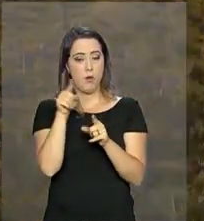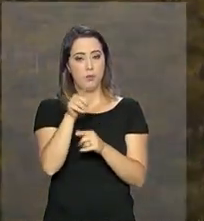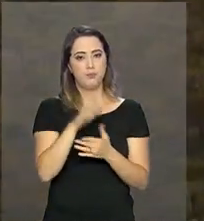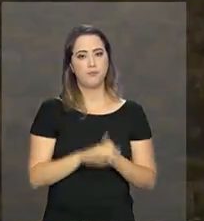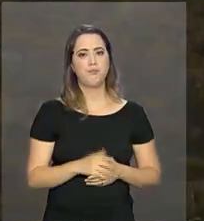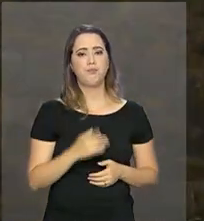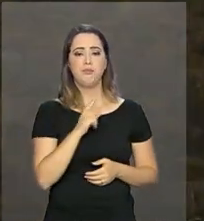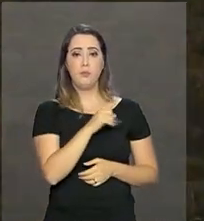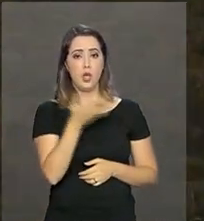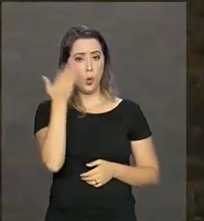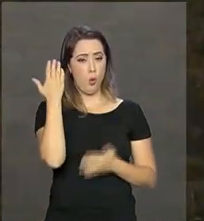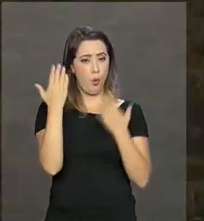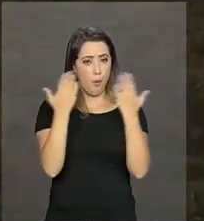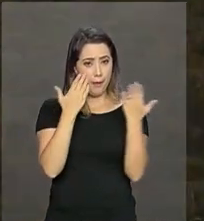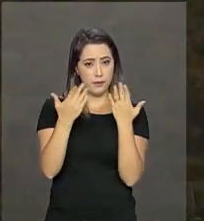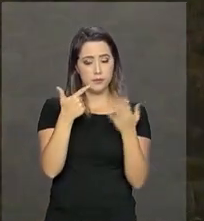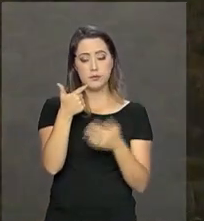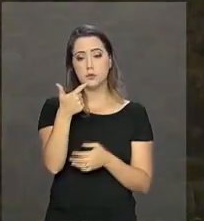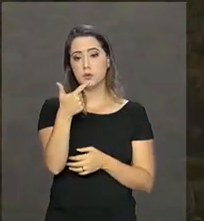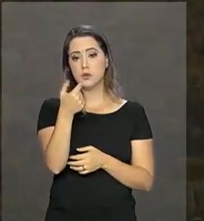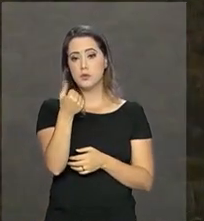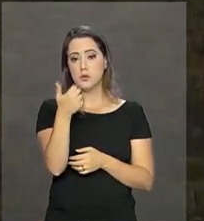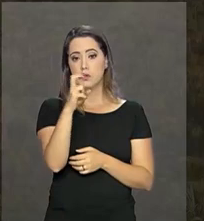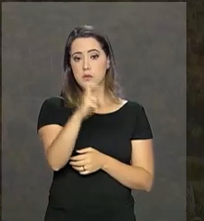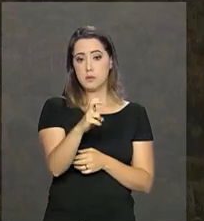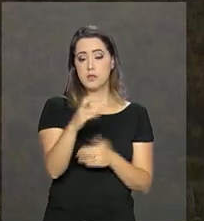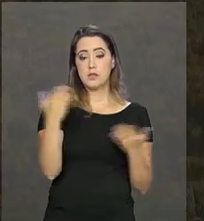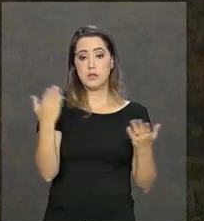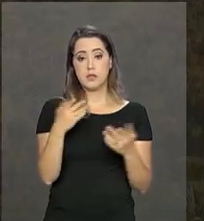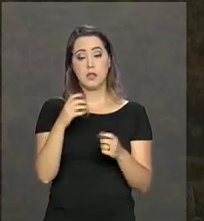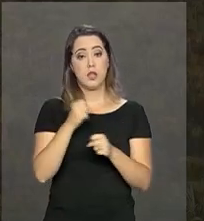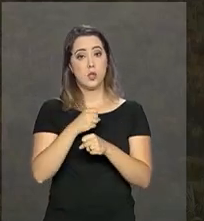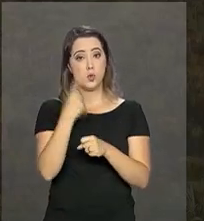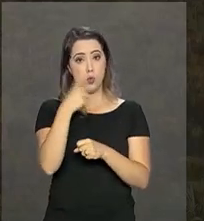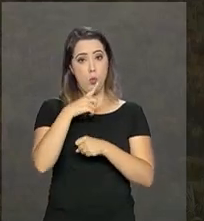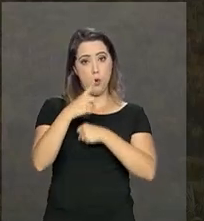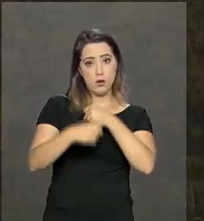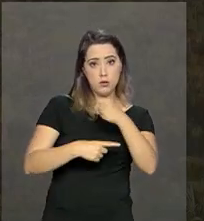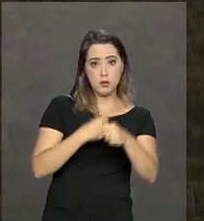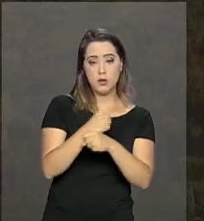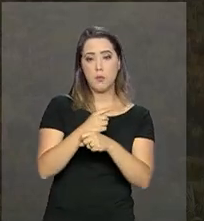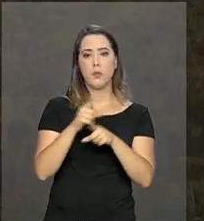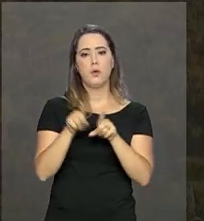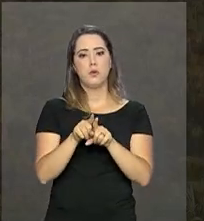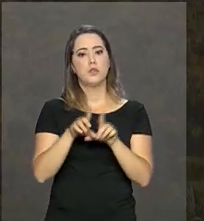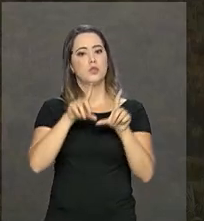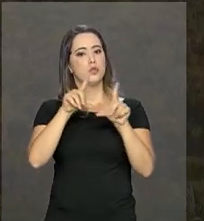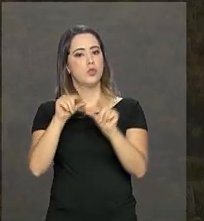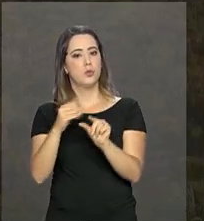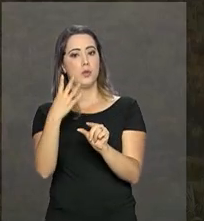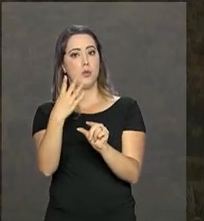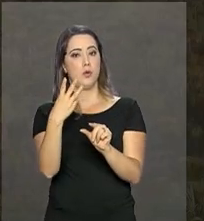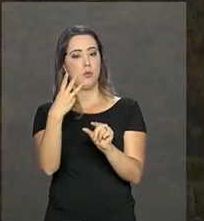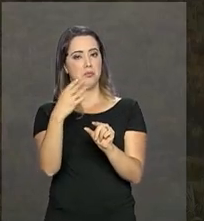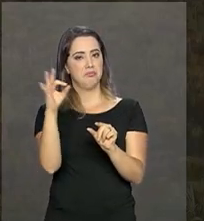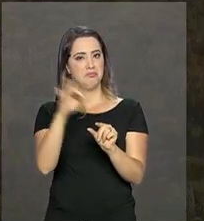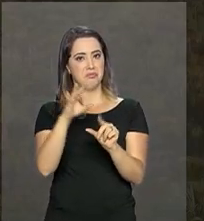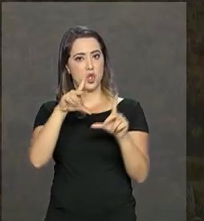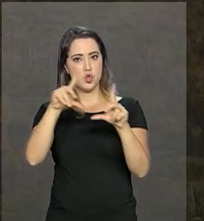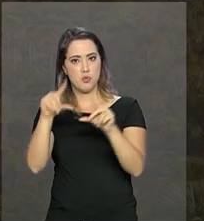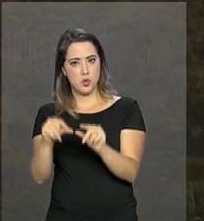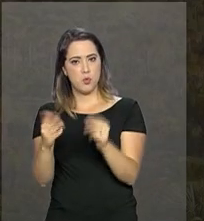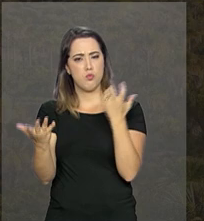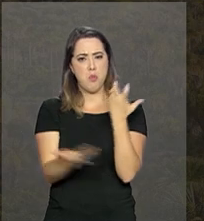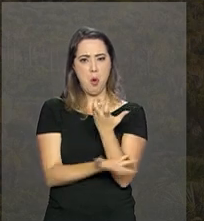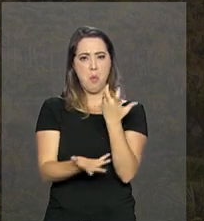2015 a área desmatada em 2016 teve uma redução de 43% em extensão